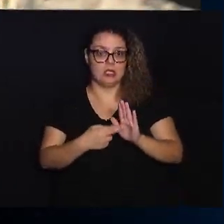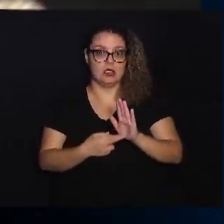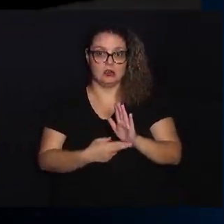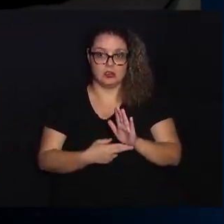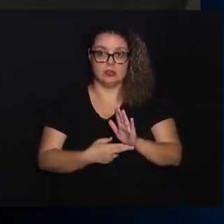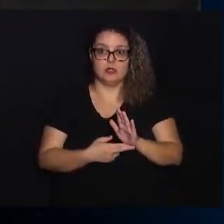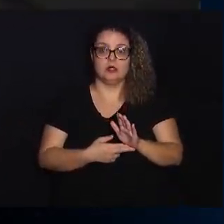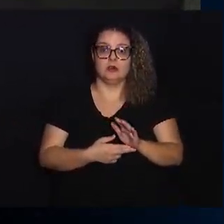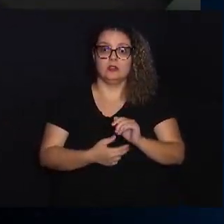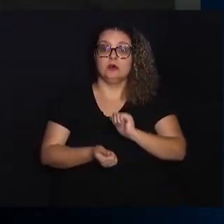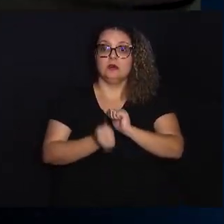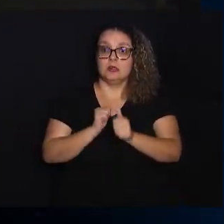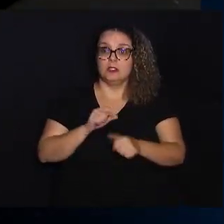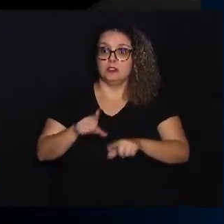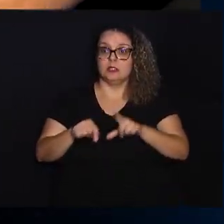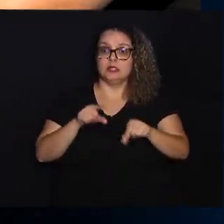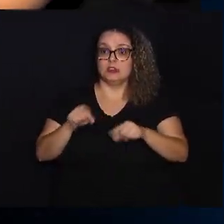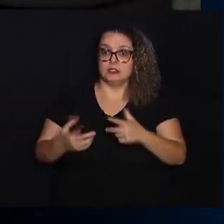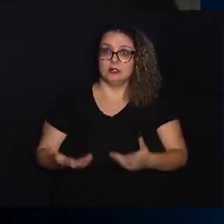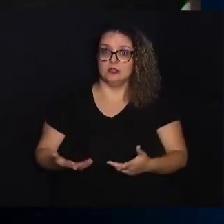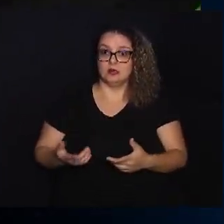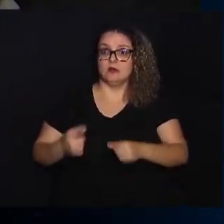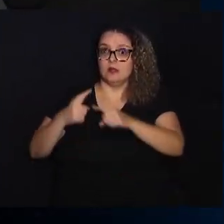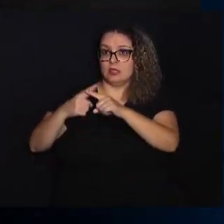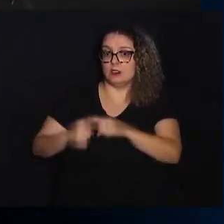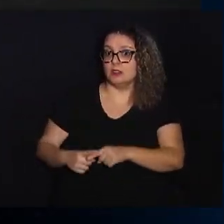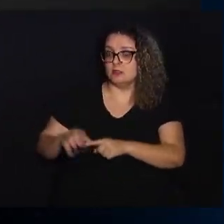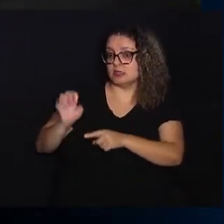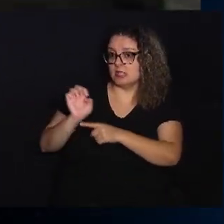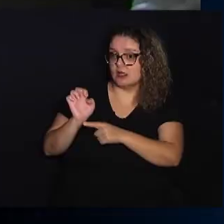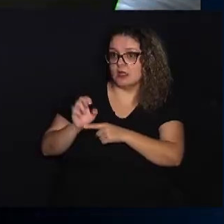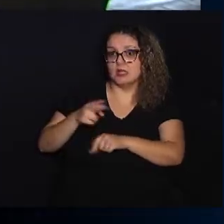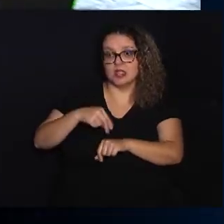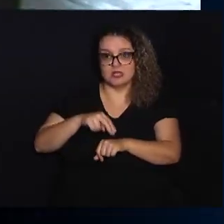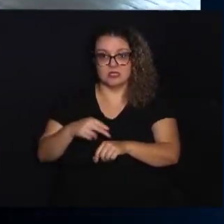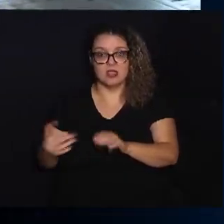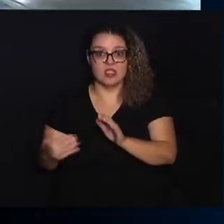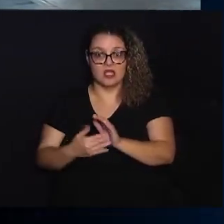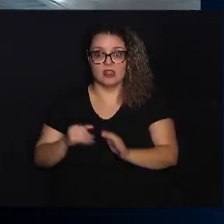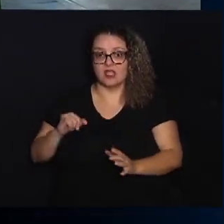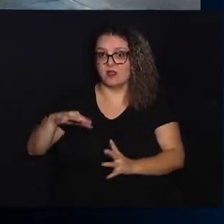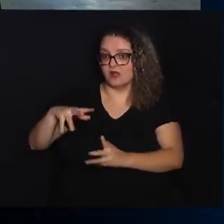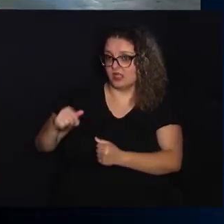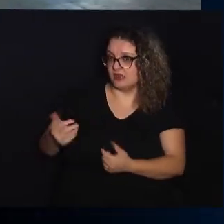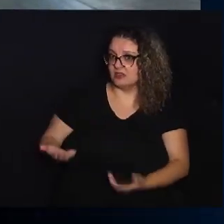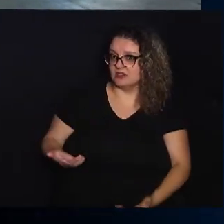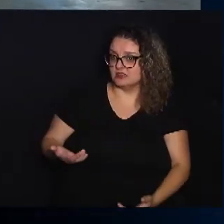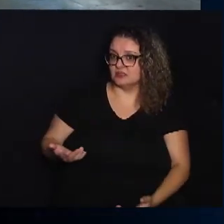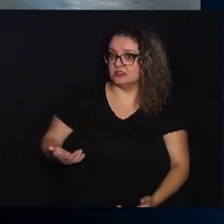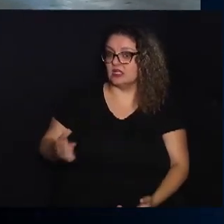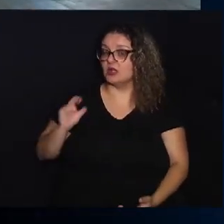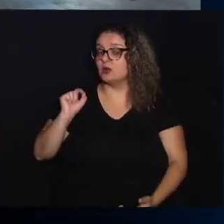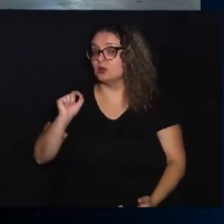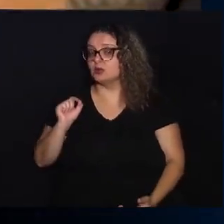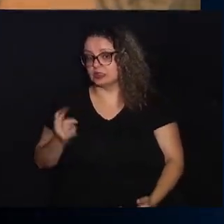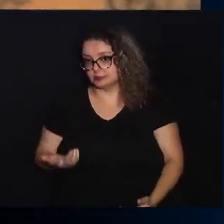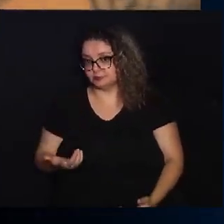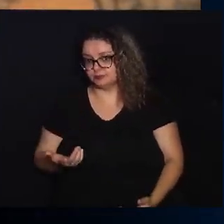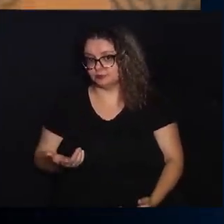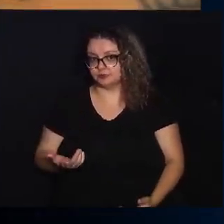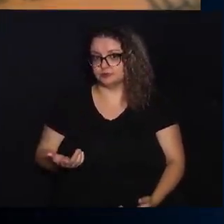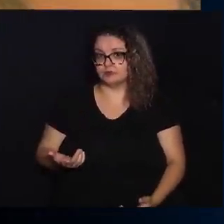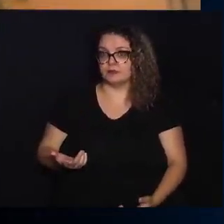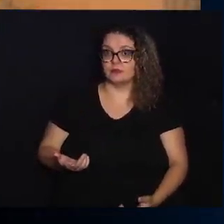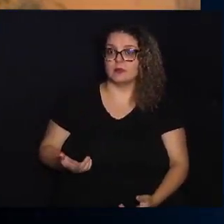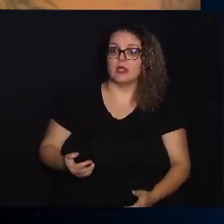regra que os atletas eles participam nas seletivas, vai para o campeonato estadual, nacional e até internacional,